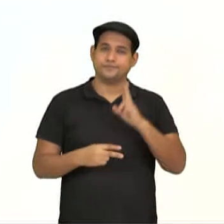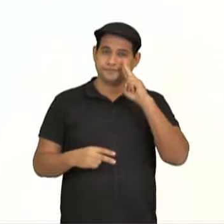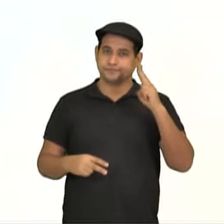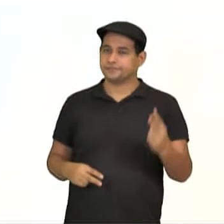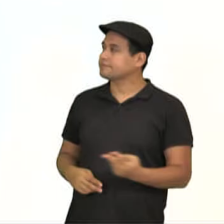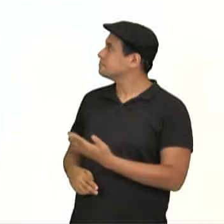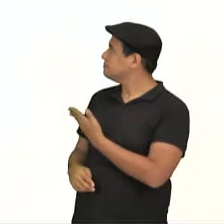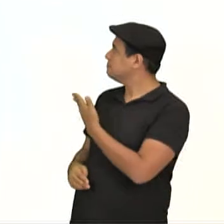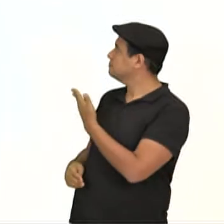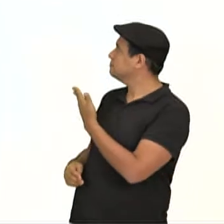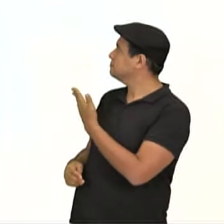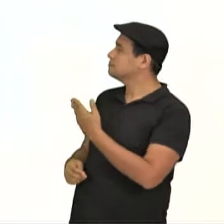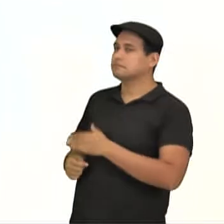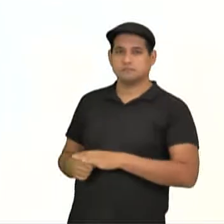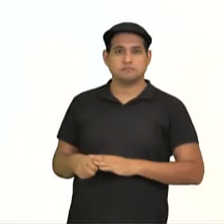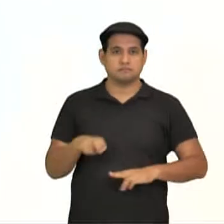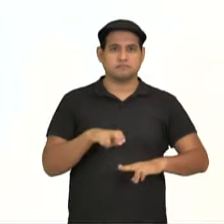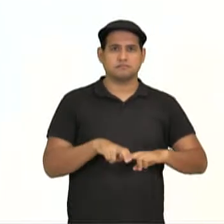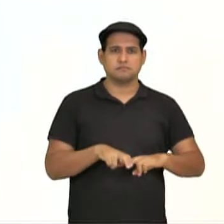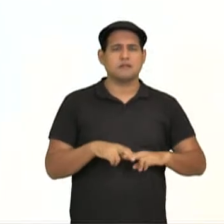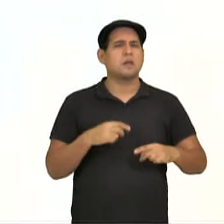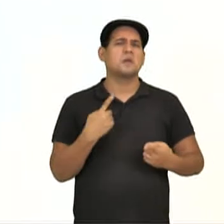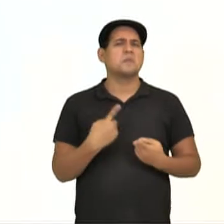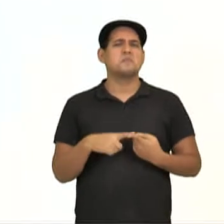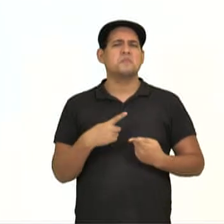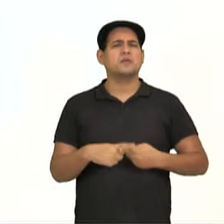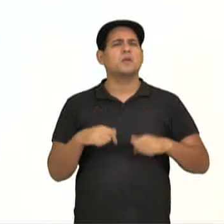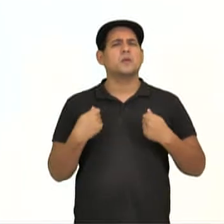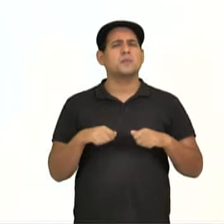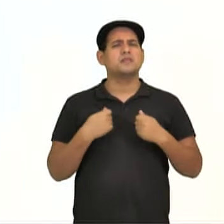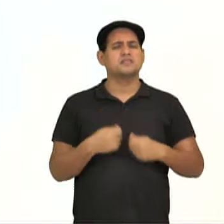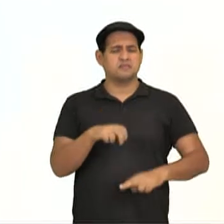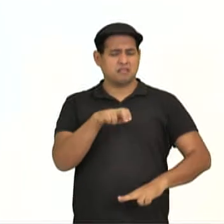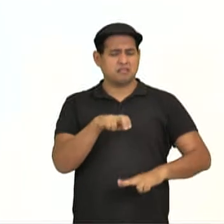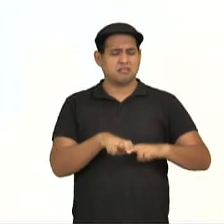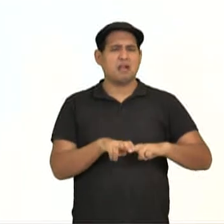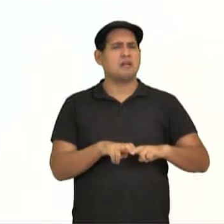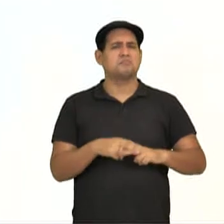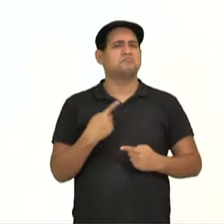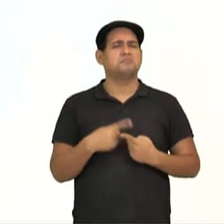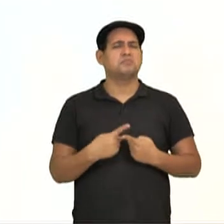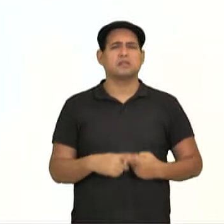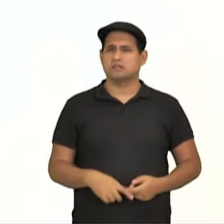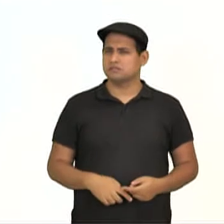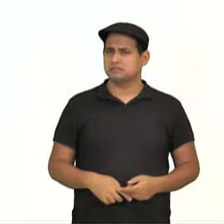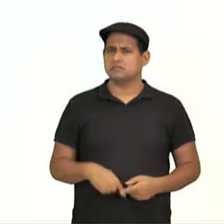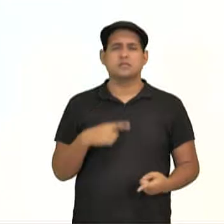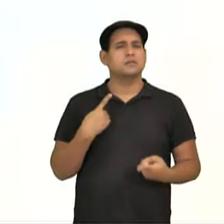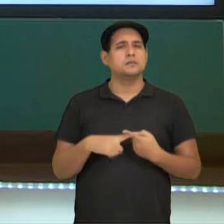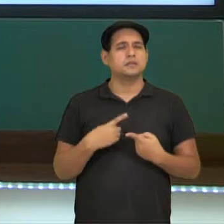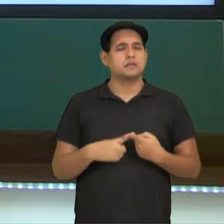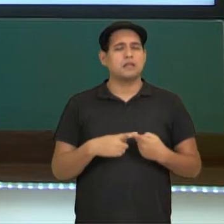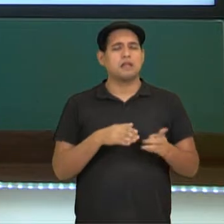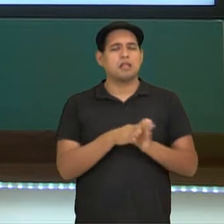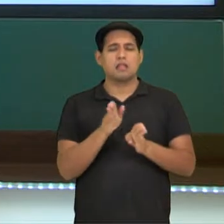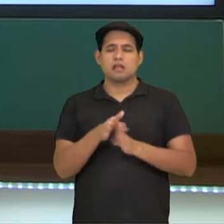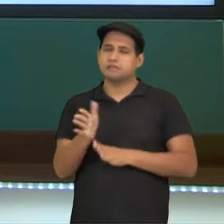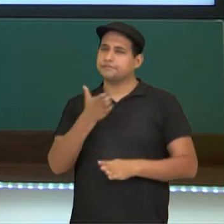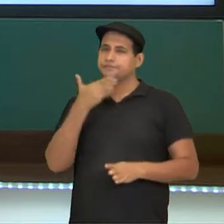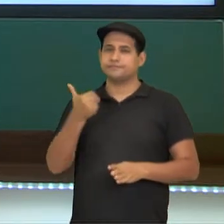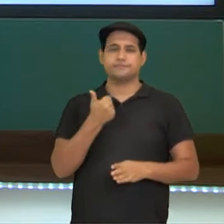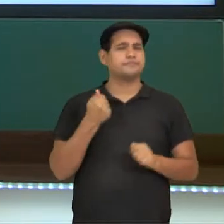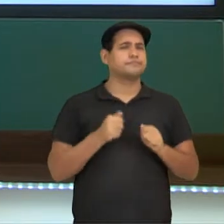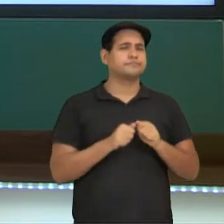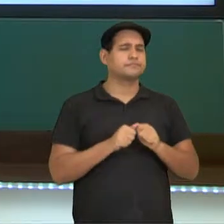prática da meditação sentada. Por que eu preciso meditar sentado, então? Por que ela é mais recomendada que se realize